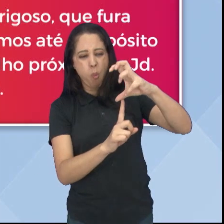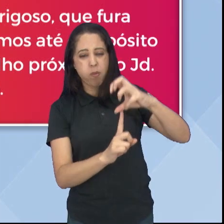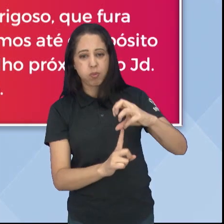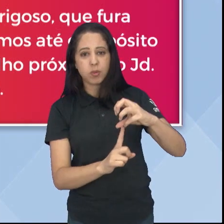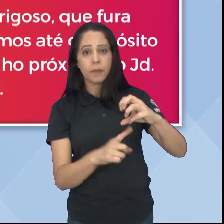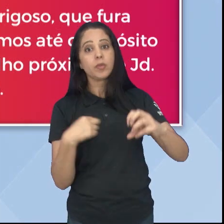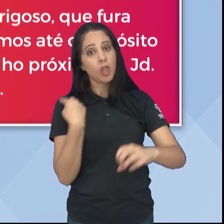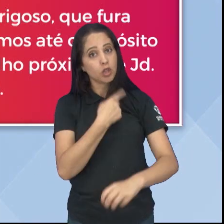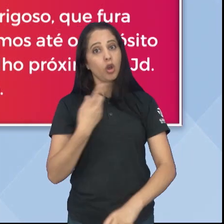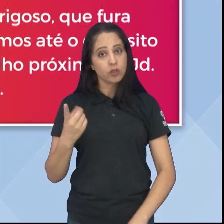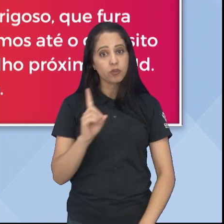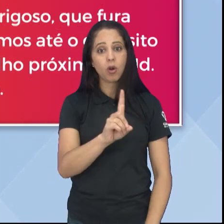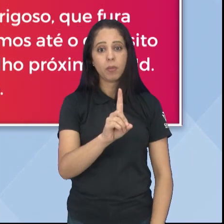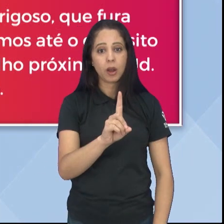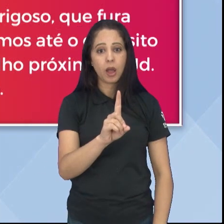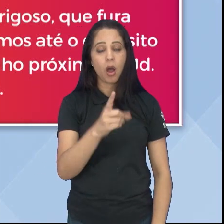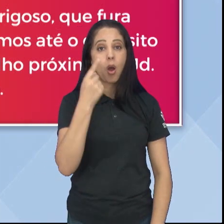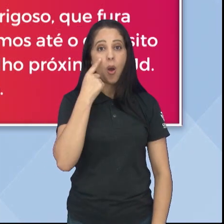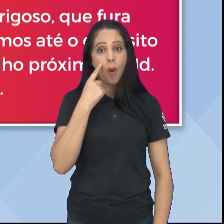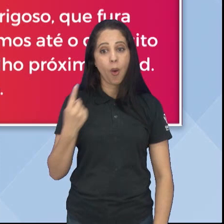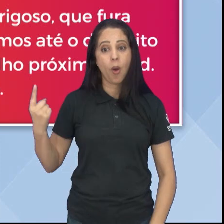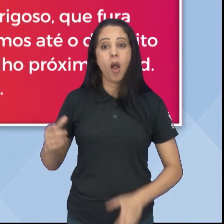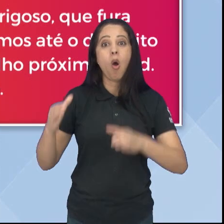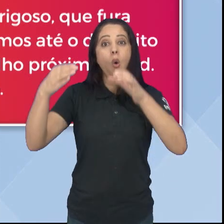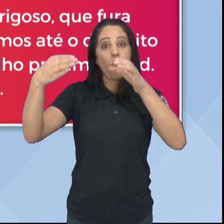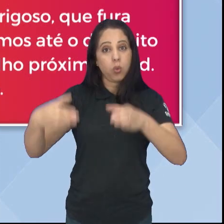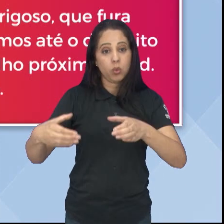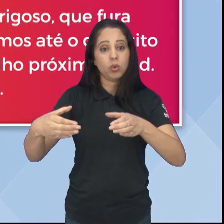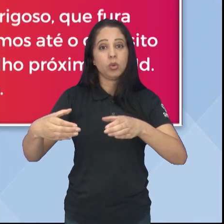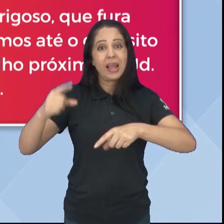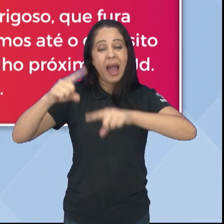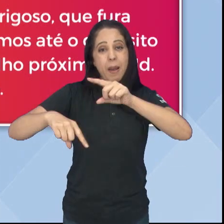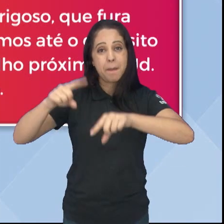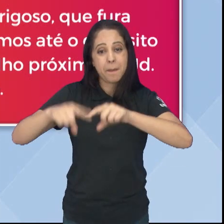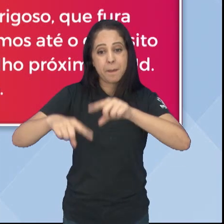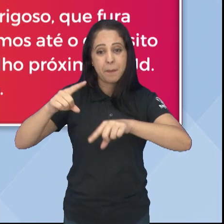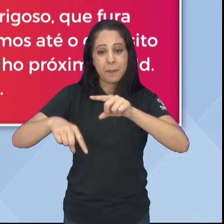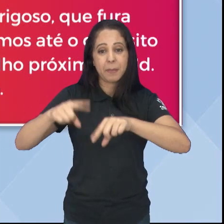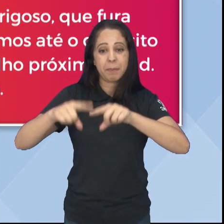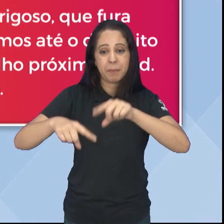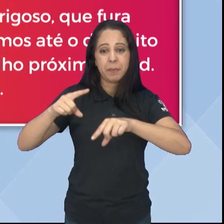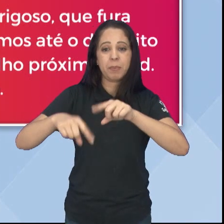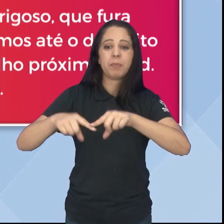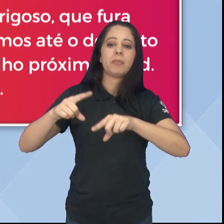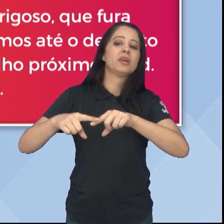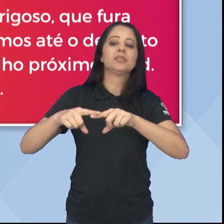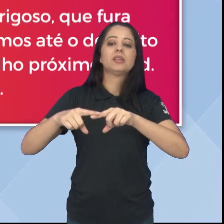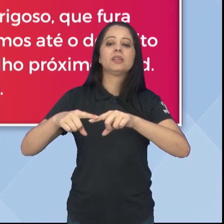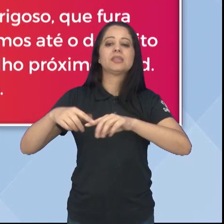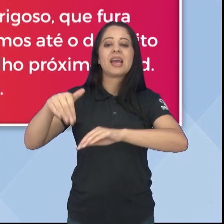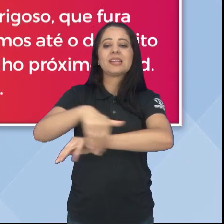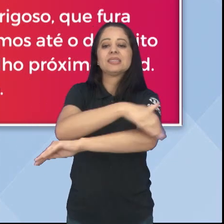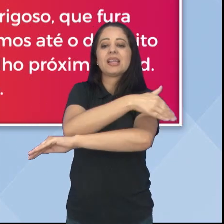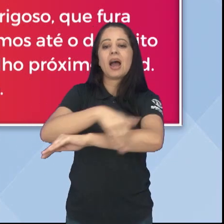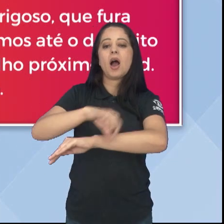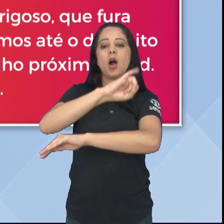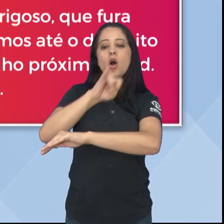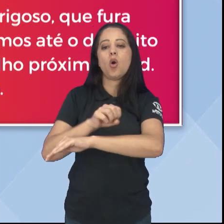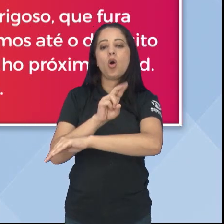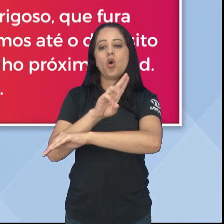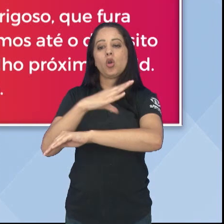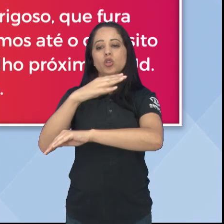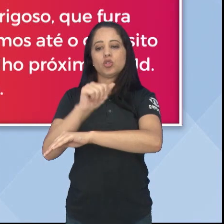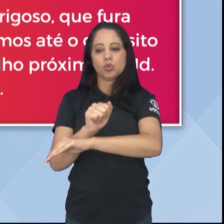fomos até o depósito. Esse depósito de material da regional, lá na estrada Juca